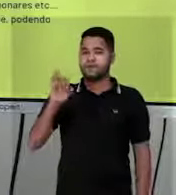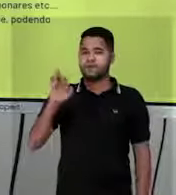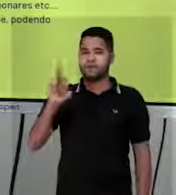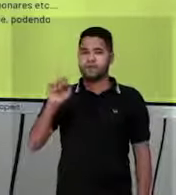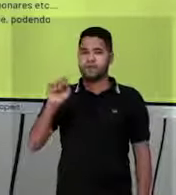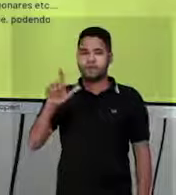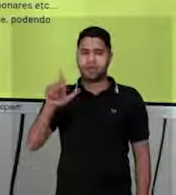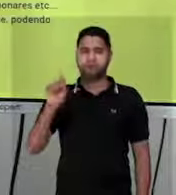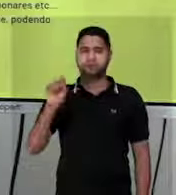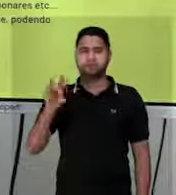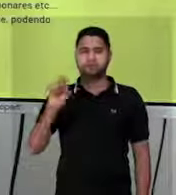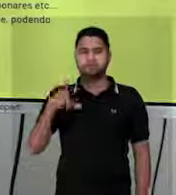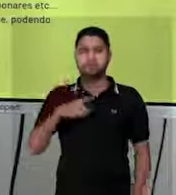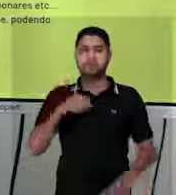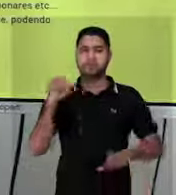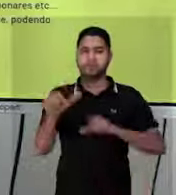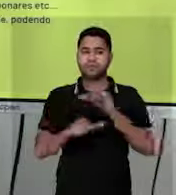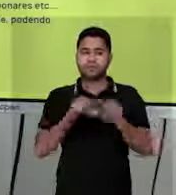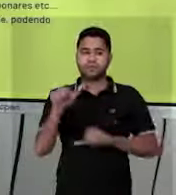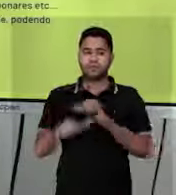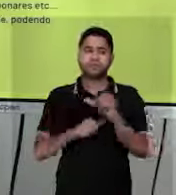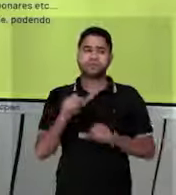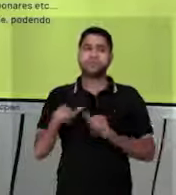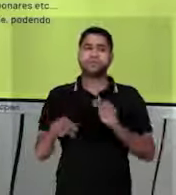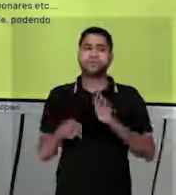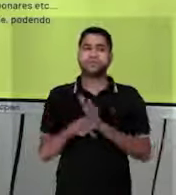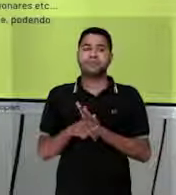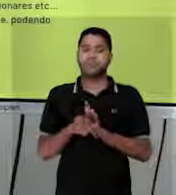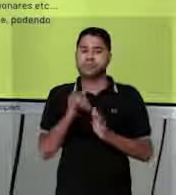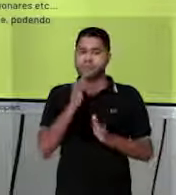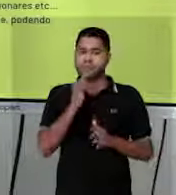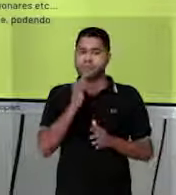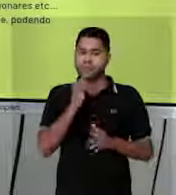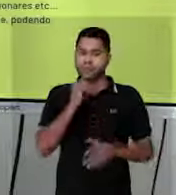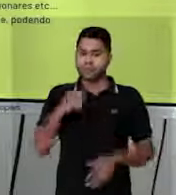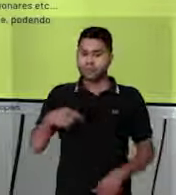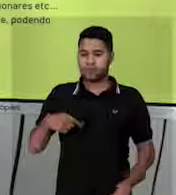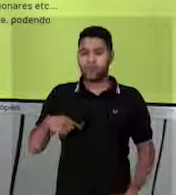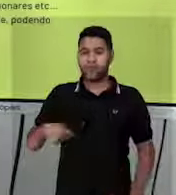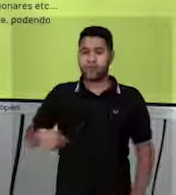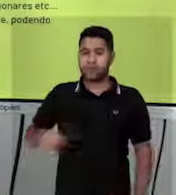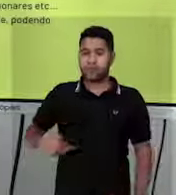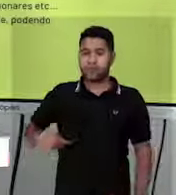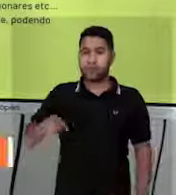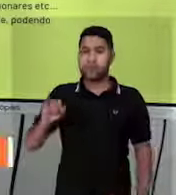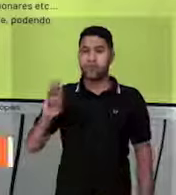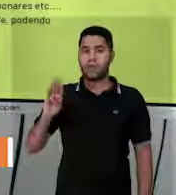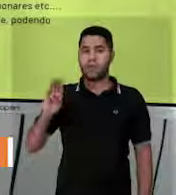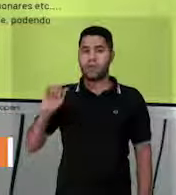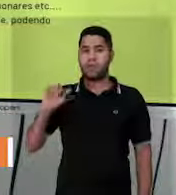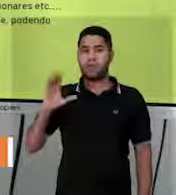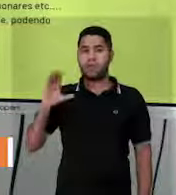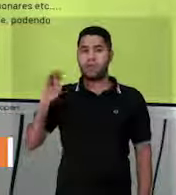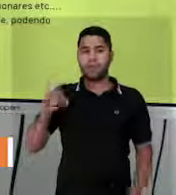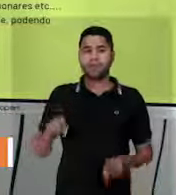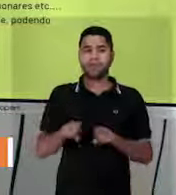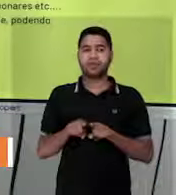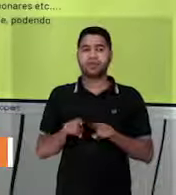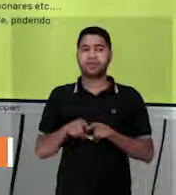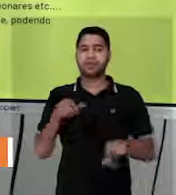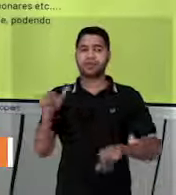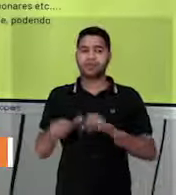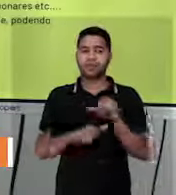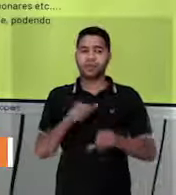ter alterações esplênicas, que são alterações no baço, ou então, e também as